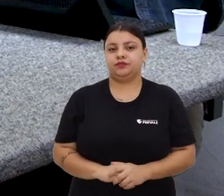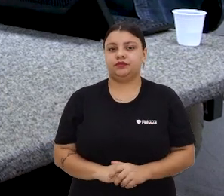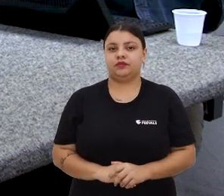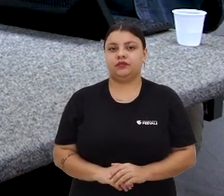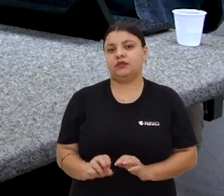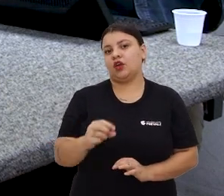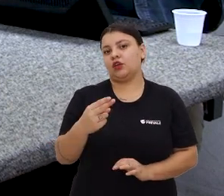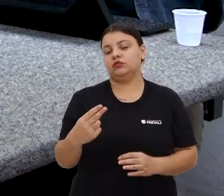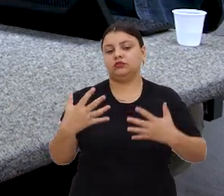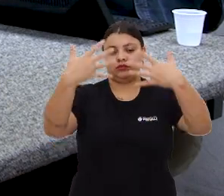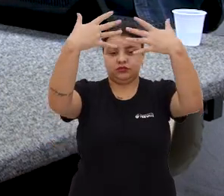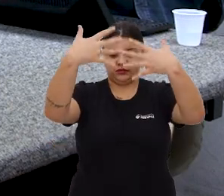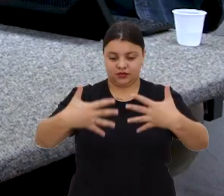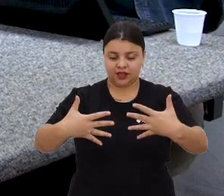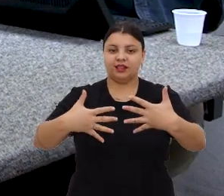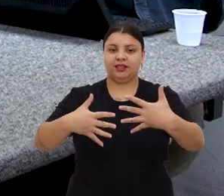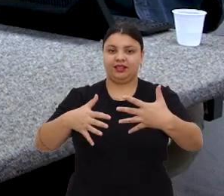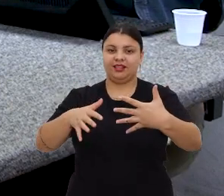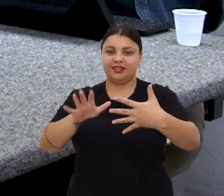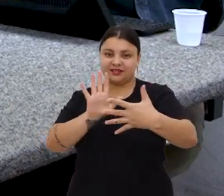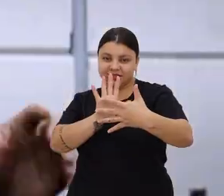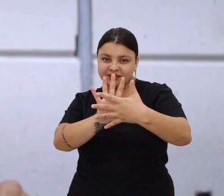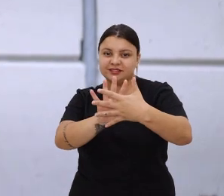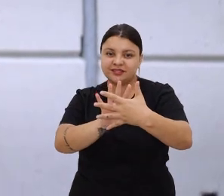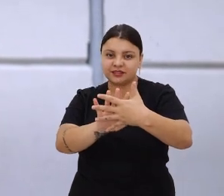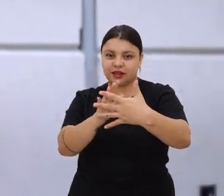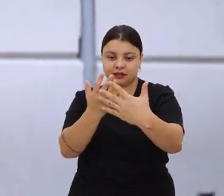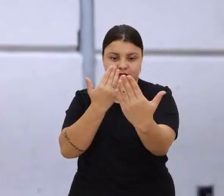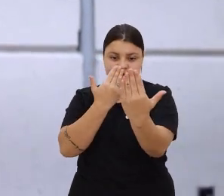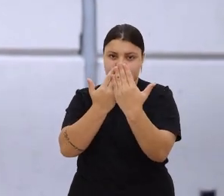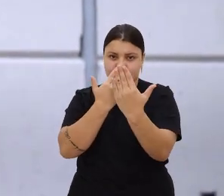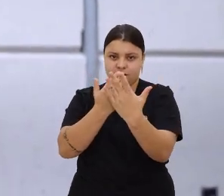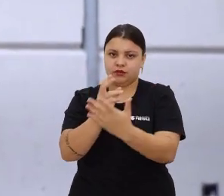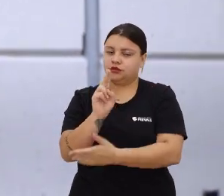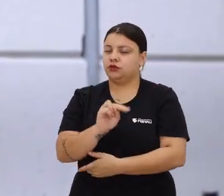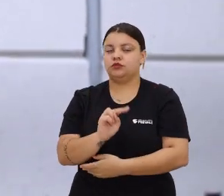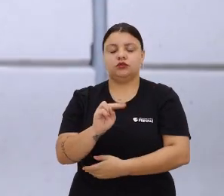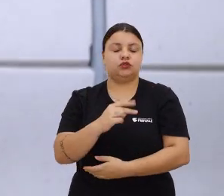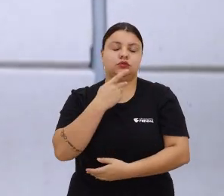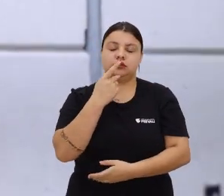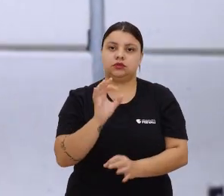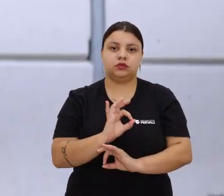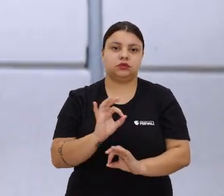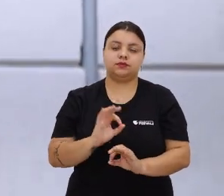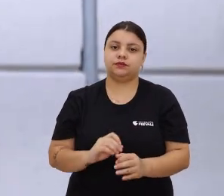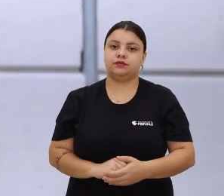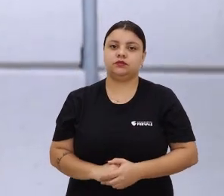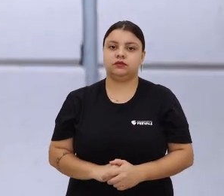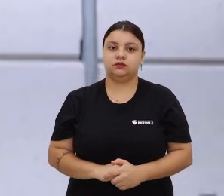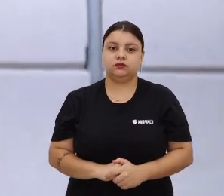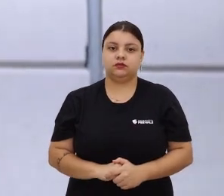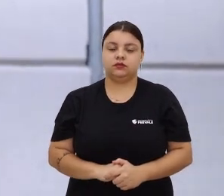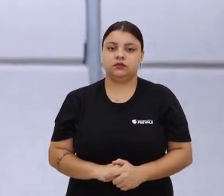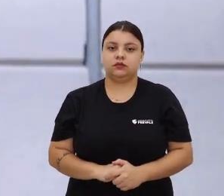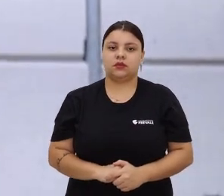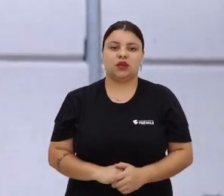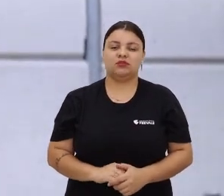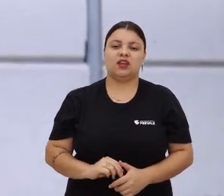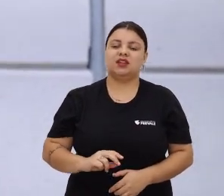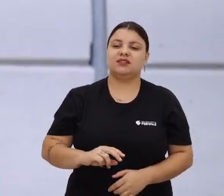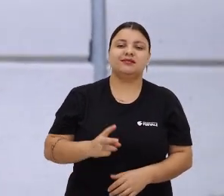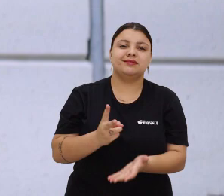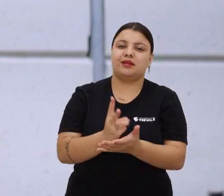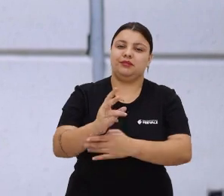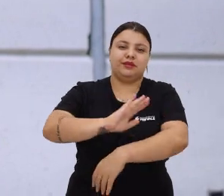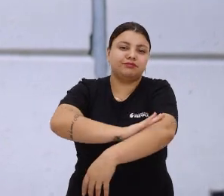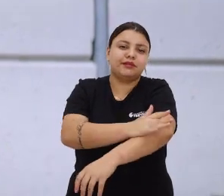uma tela protegendo, mas, assim, no tete-a-tete, nunca tiveram coragem de vir. Porque sempre foram... Na realidade, todo racista é covarde, né? É